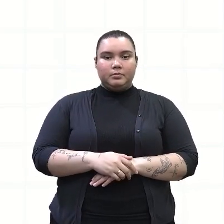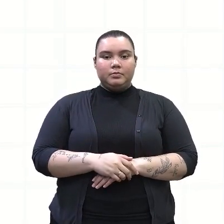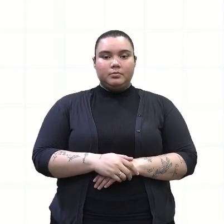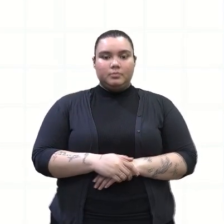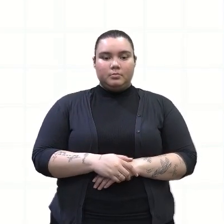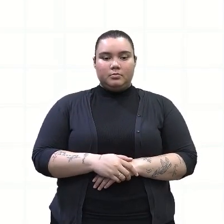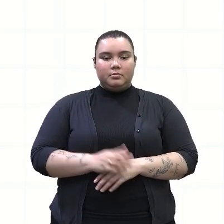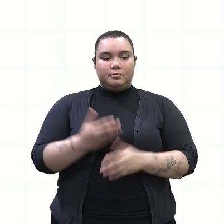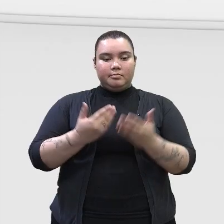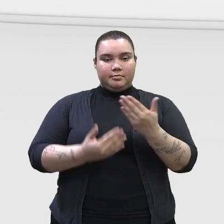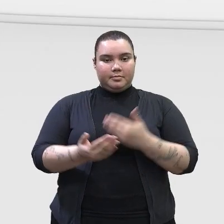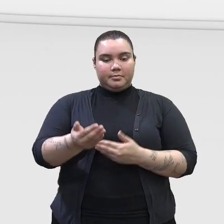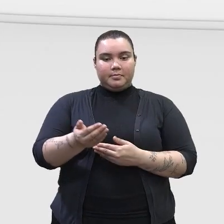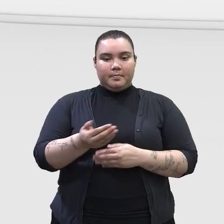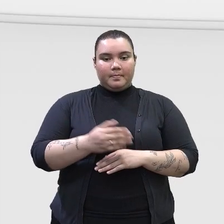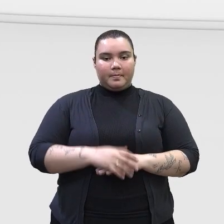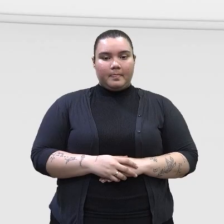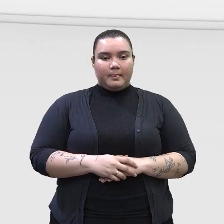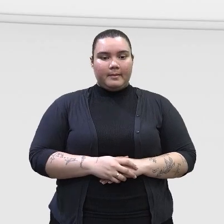Continuando,